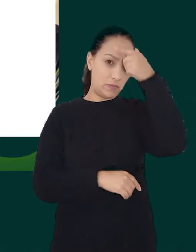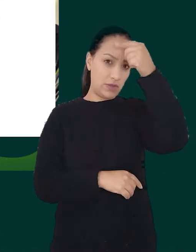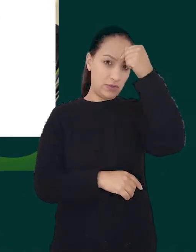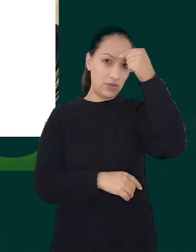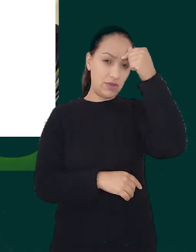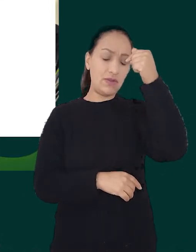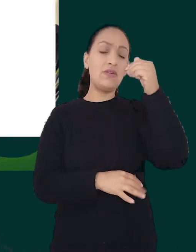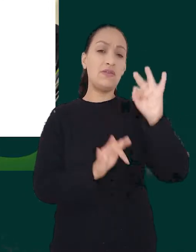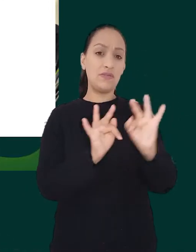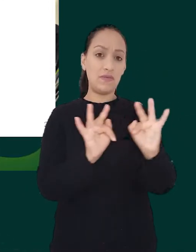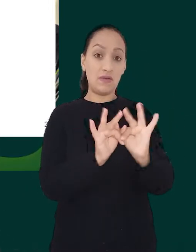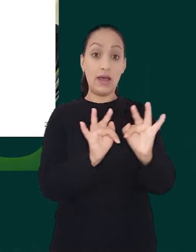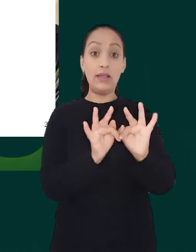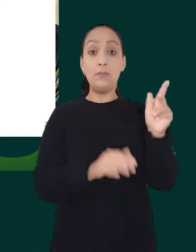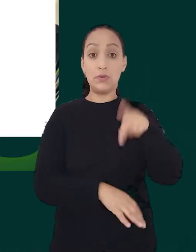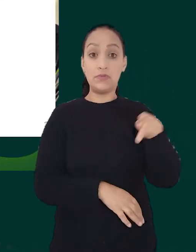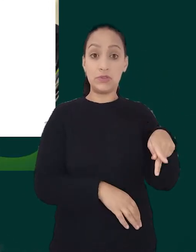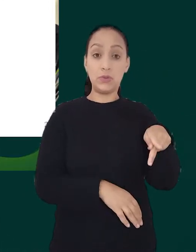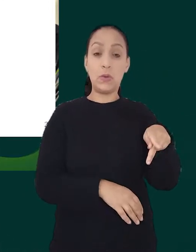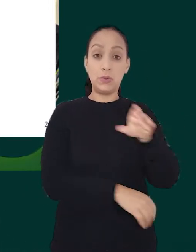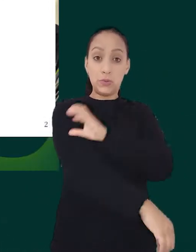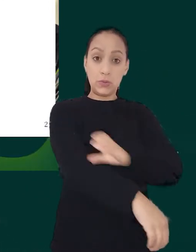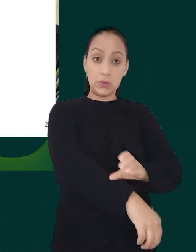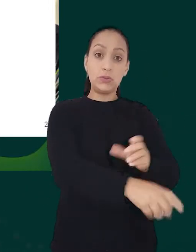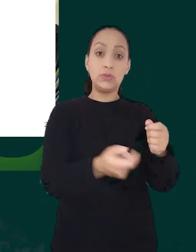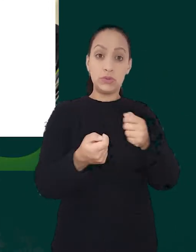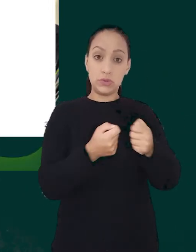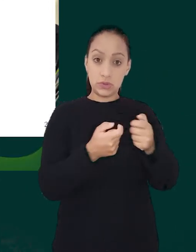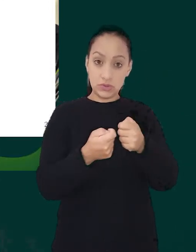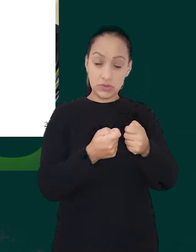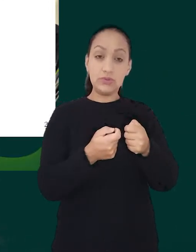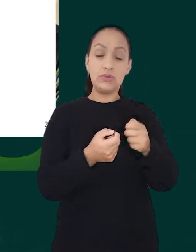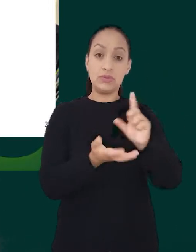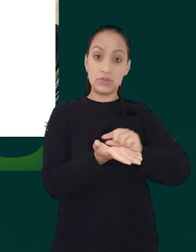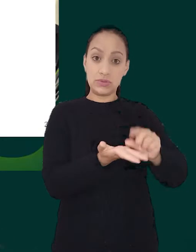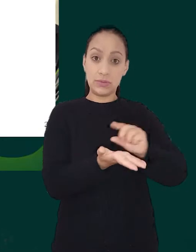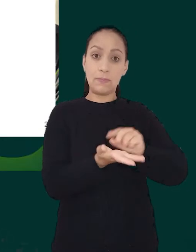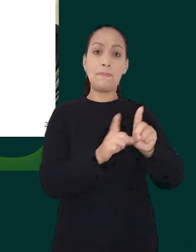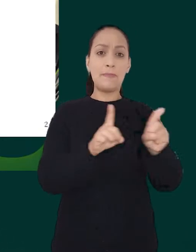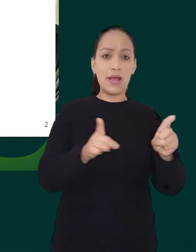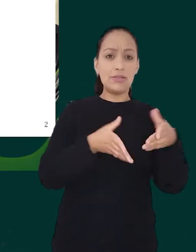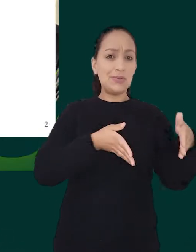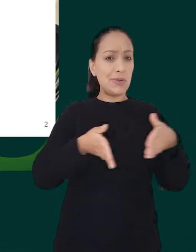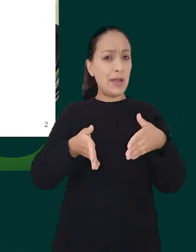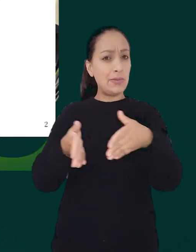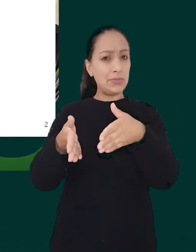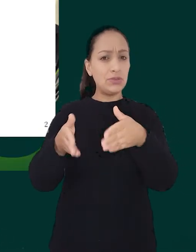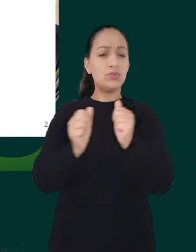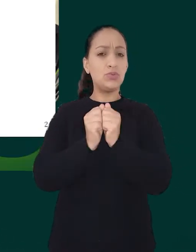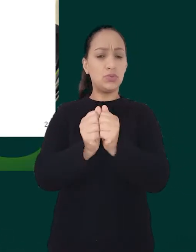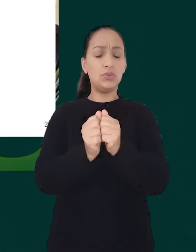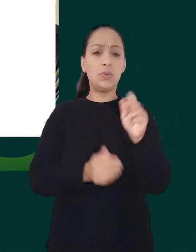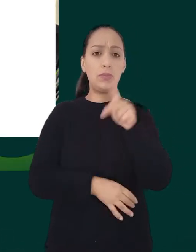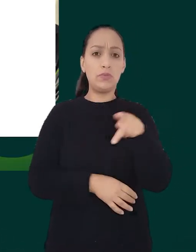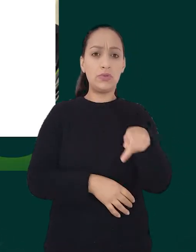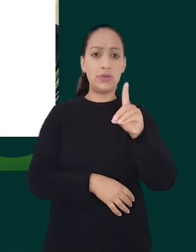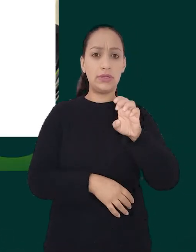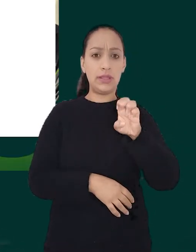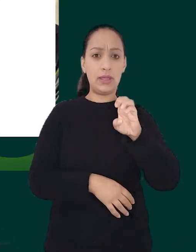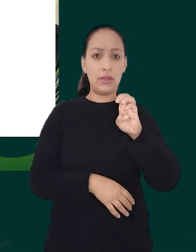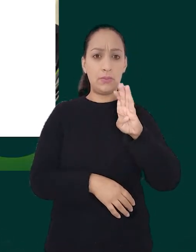jogos digitais, mas a gente tem feito uma caminhada junto com a professora Débora já, acho que